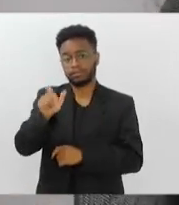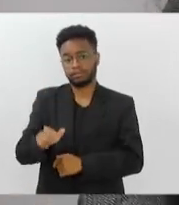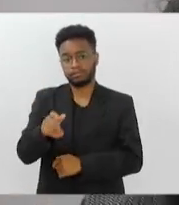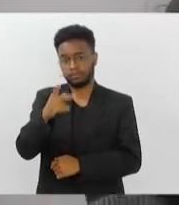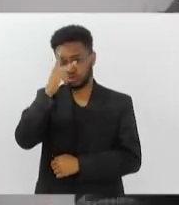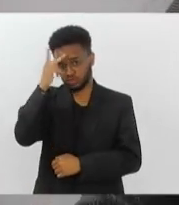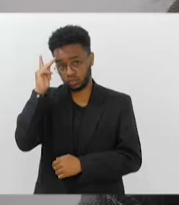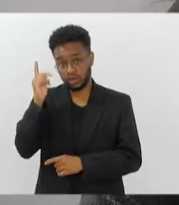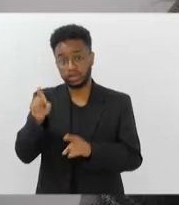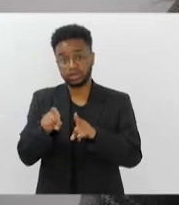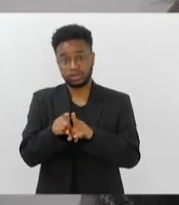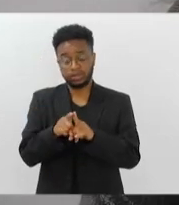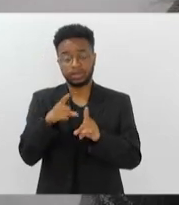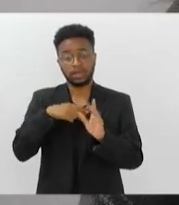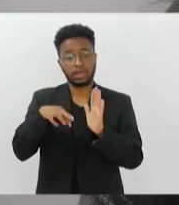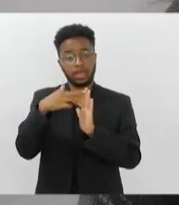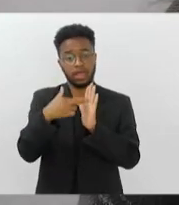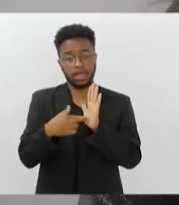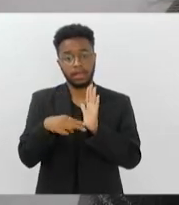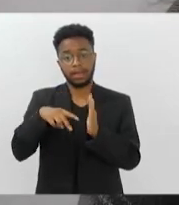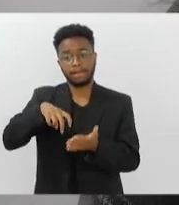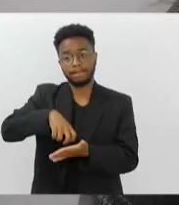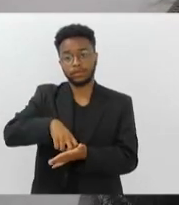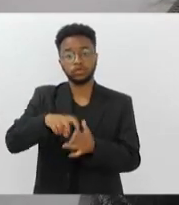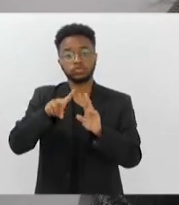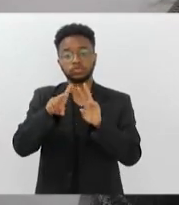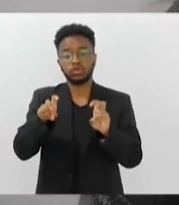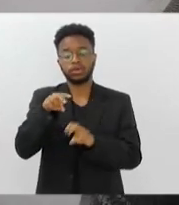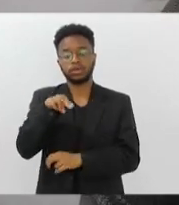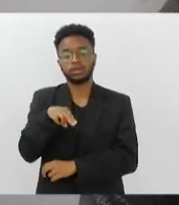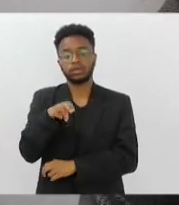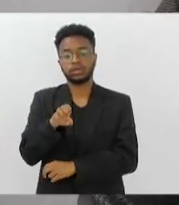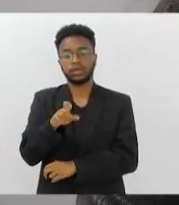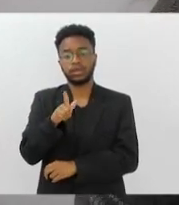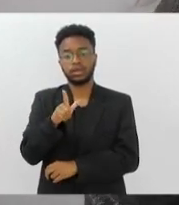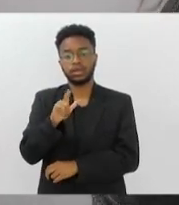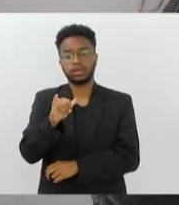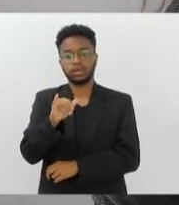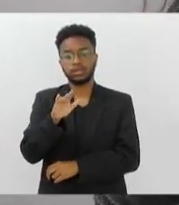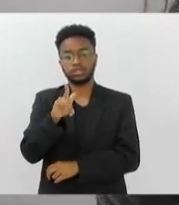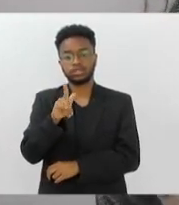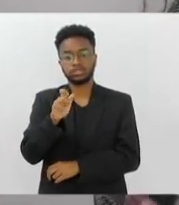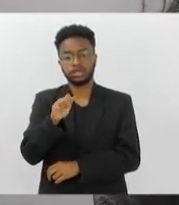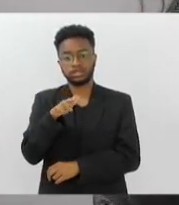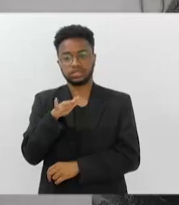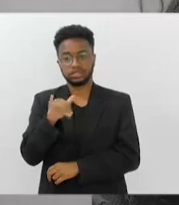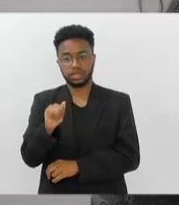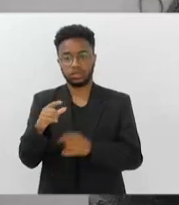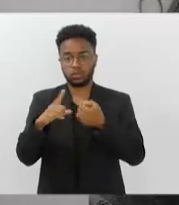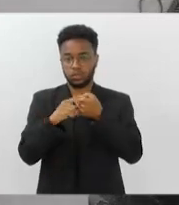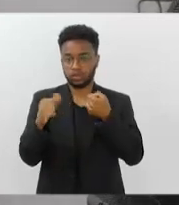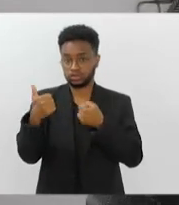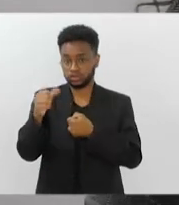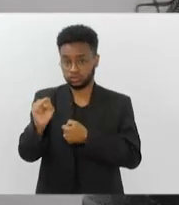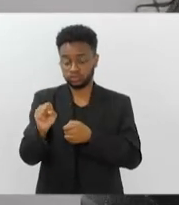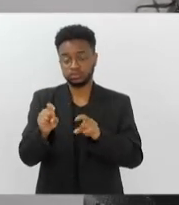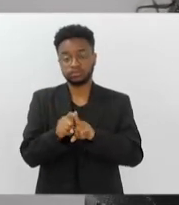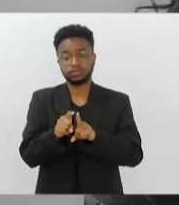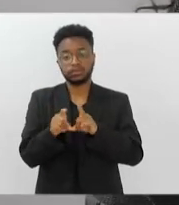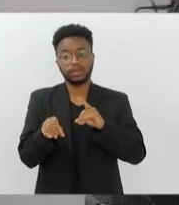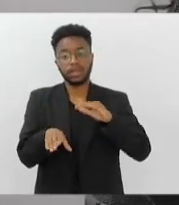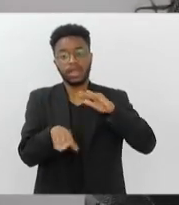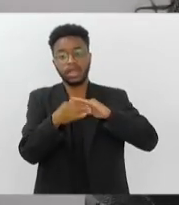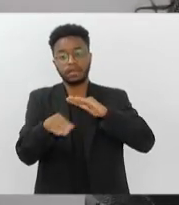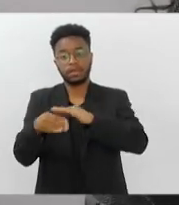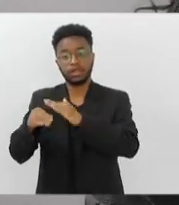que já consta no Código Penal a previsão sobre a negligência em seu inciso 2º do artigo 18. E as emendas retira